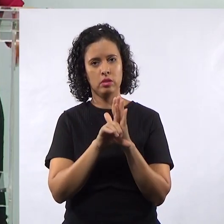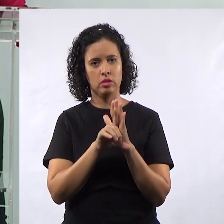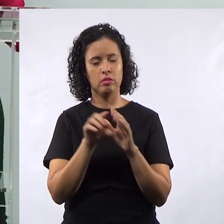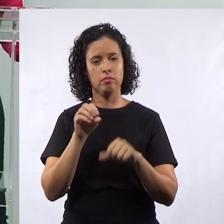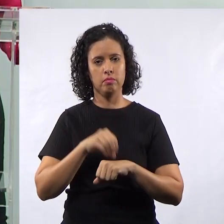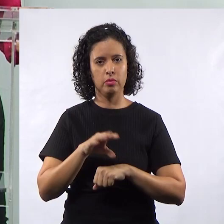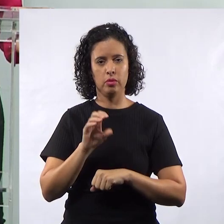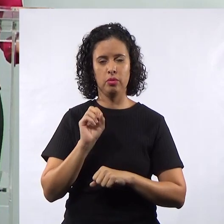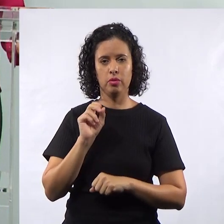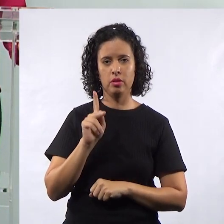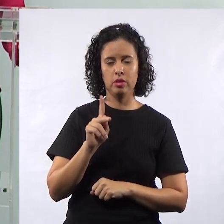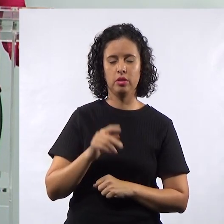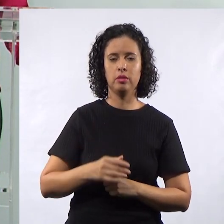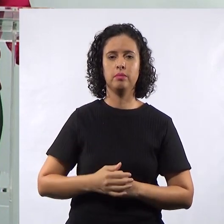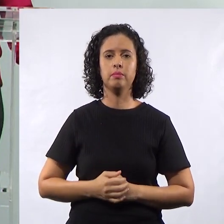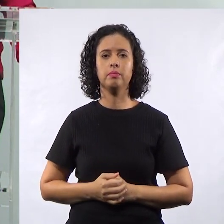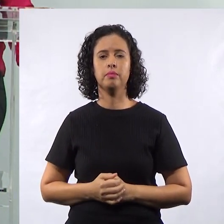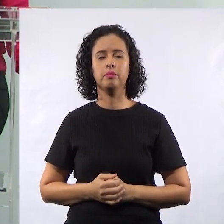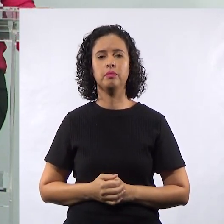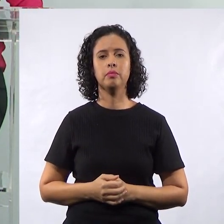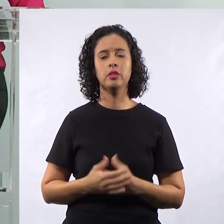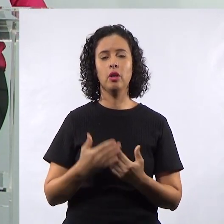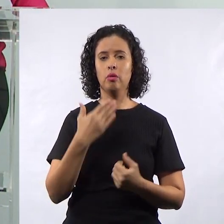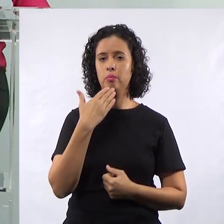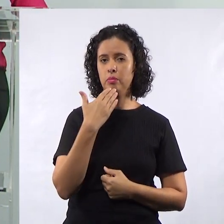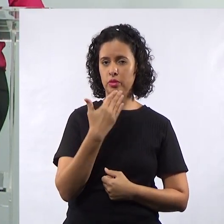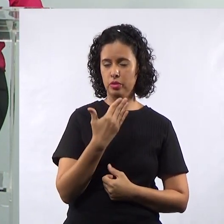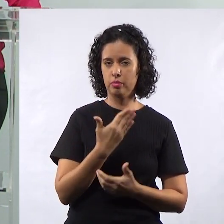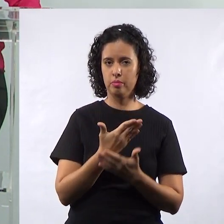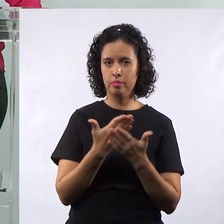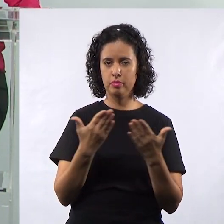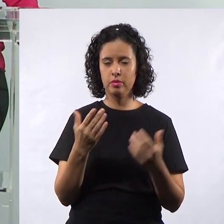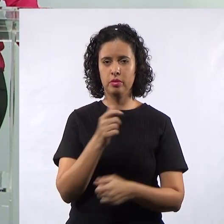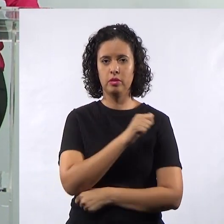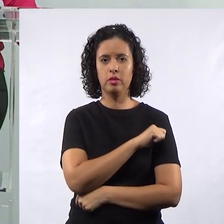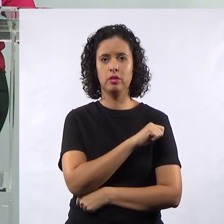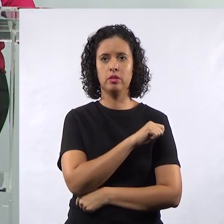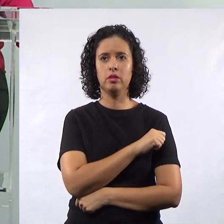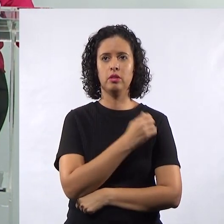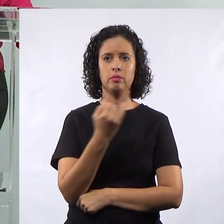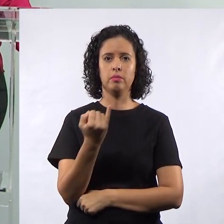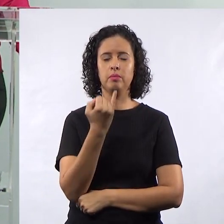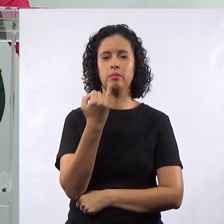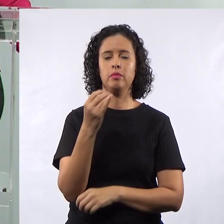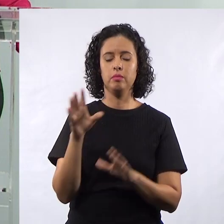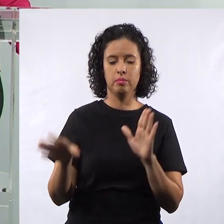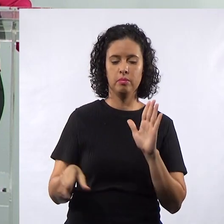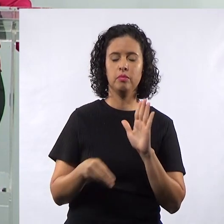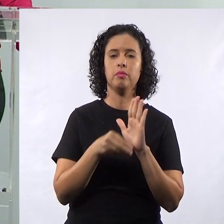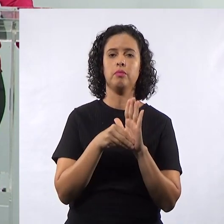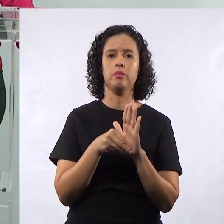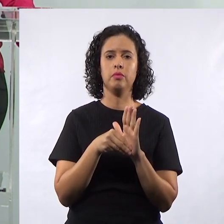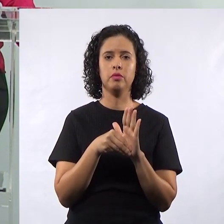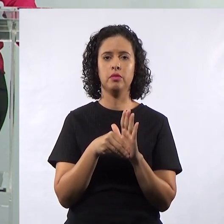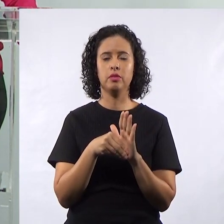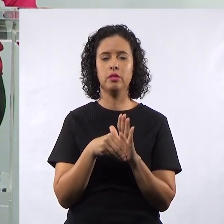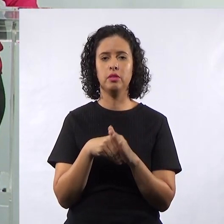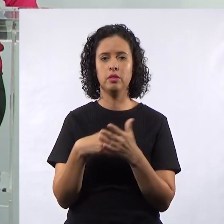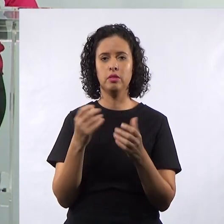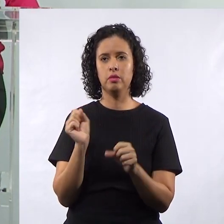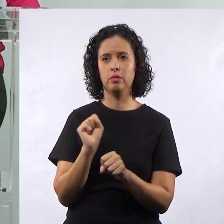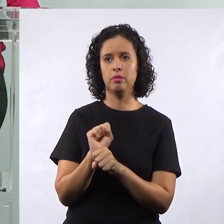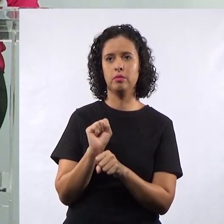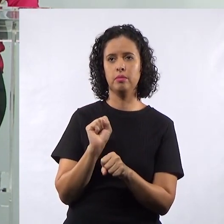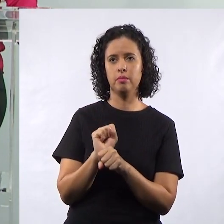que são recomendadas também, tá certo? Esse é um apelo que eu faço com muito carinho para você, porque eu sei da importância desse complemento, tá certo? Então eu